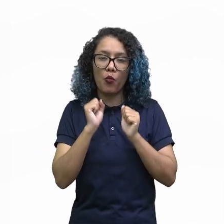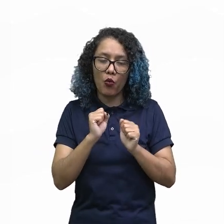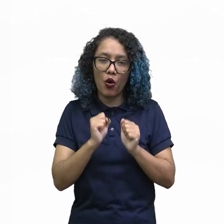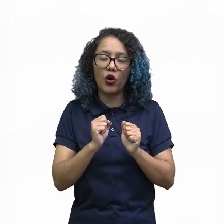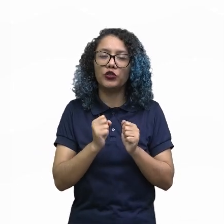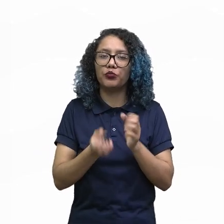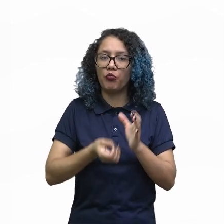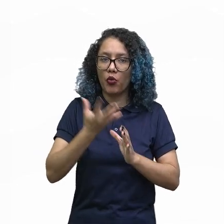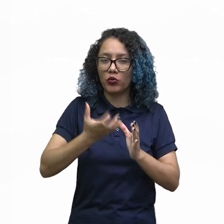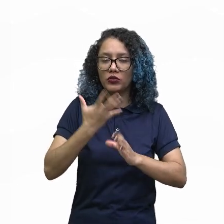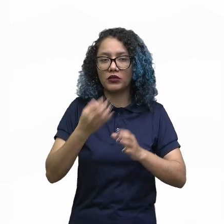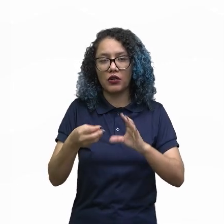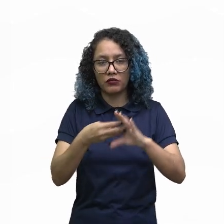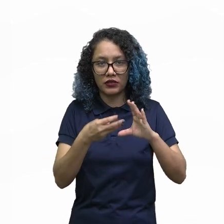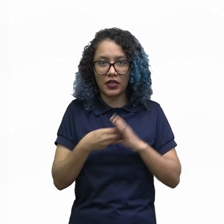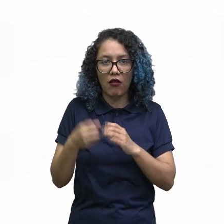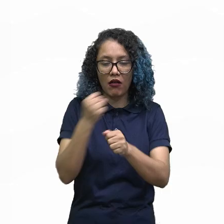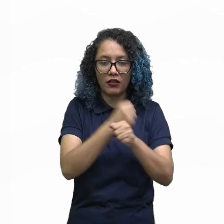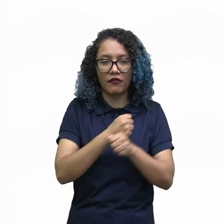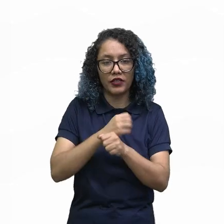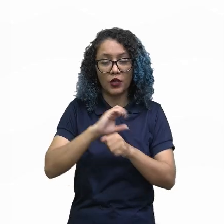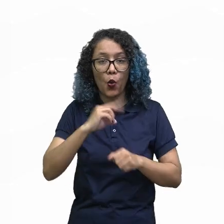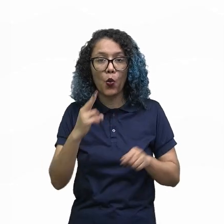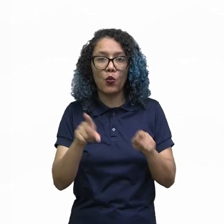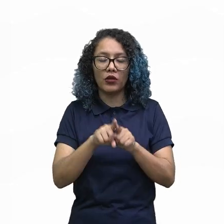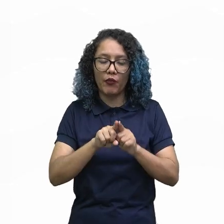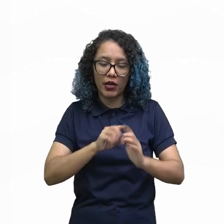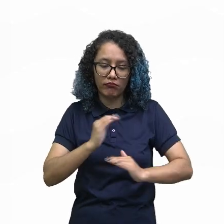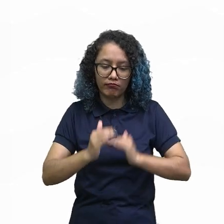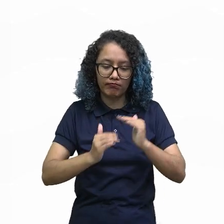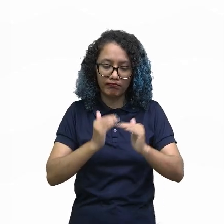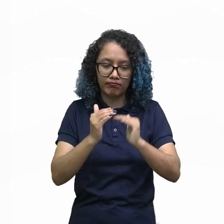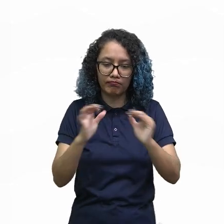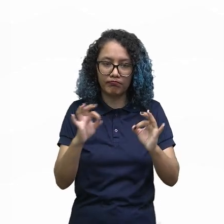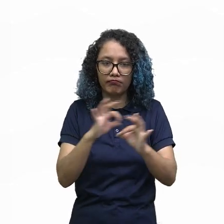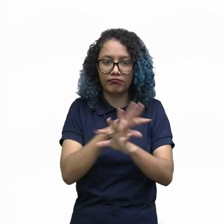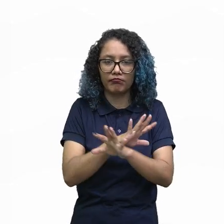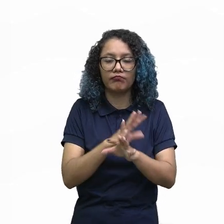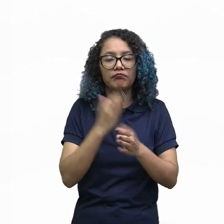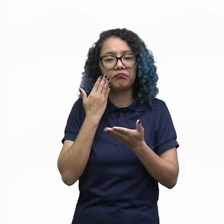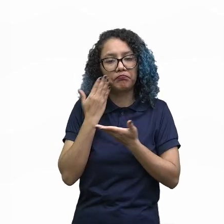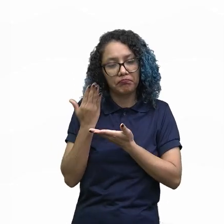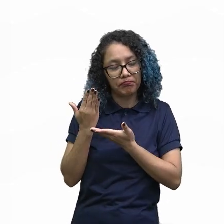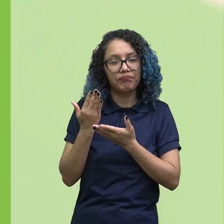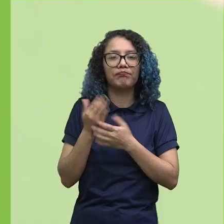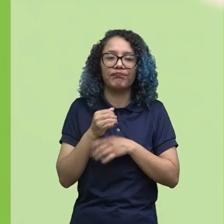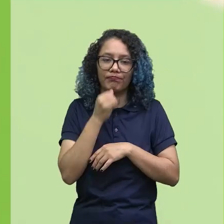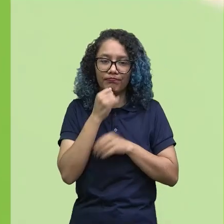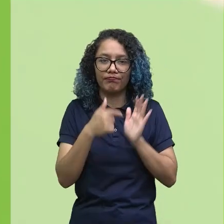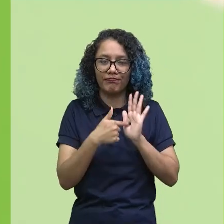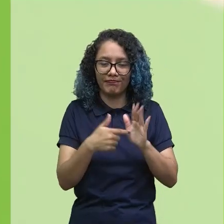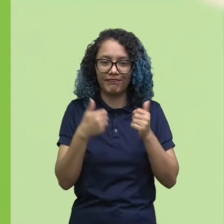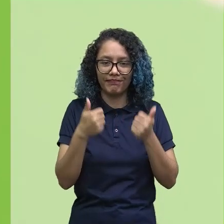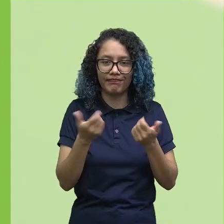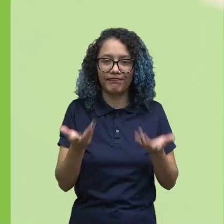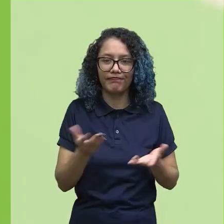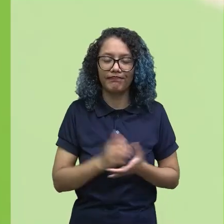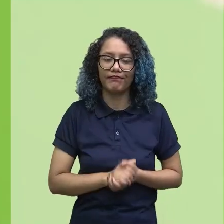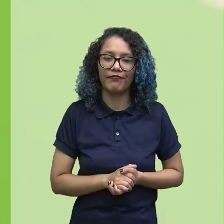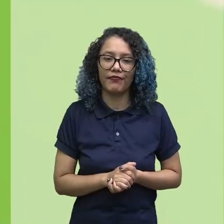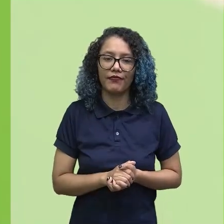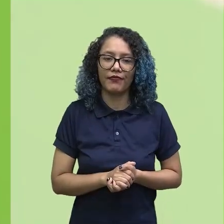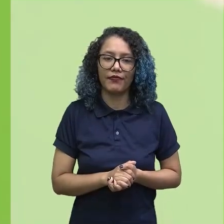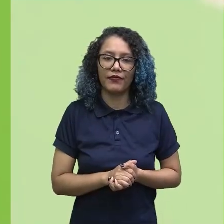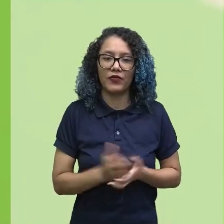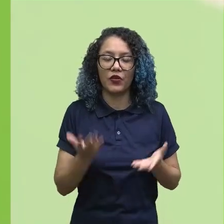células de defesa, ou para maturação, como a gente pôde observar aí nesses exemplos, tá certo? Então, a gente